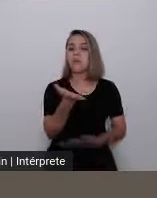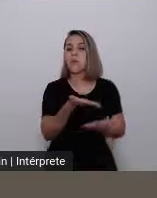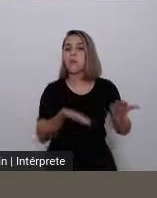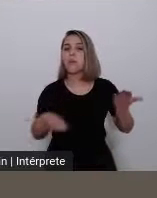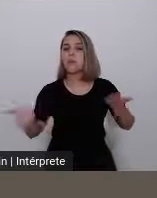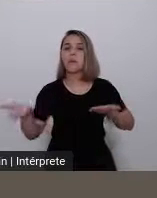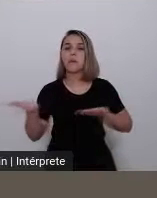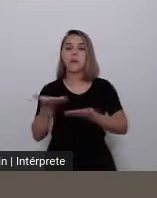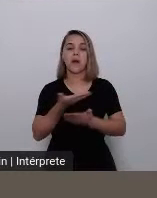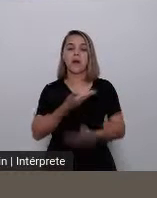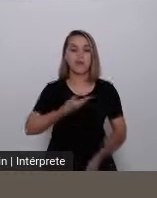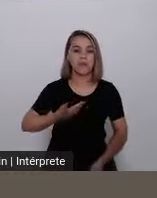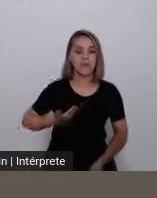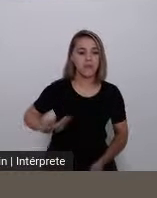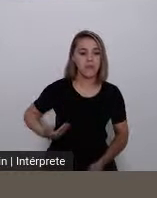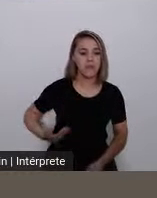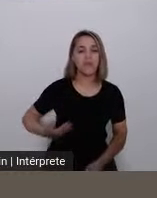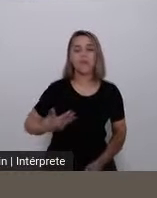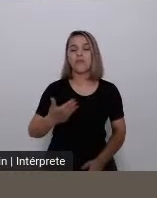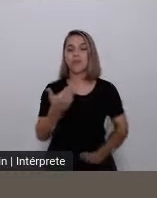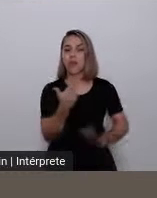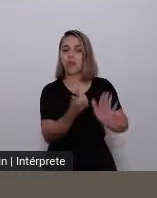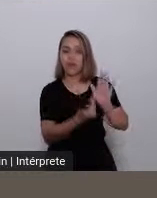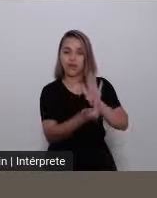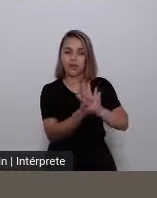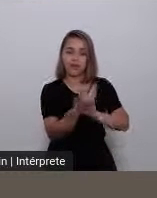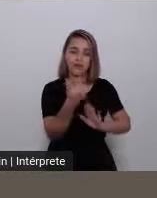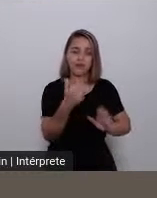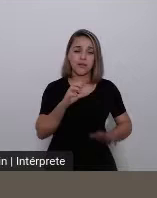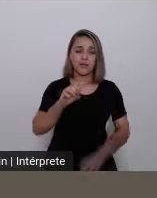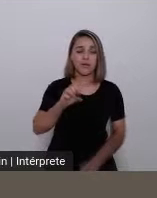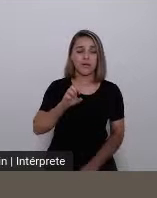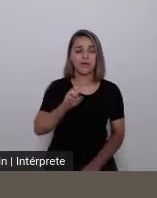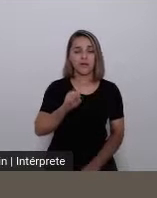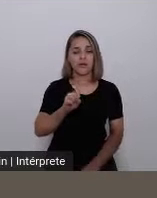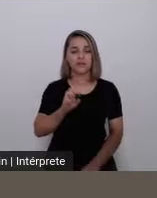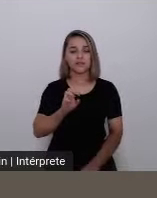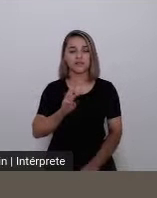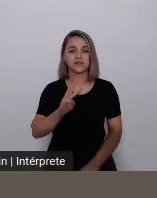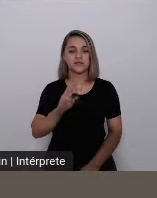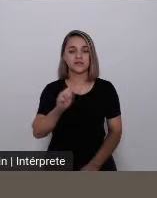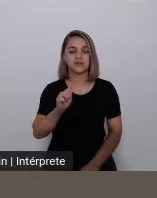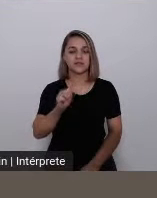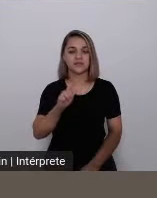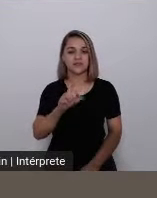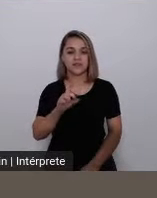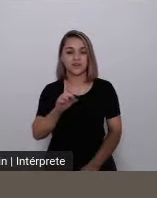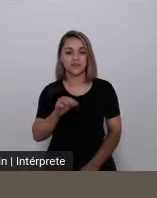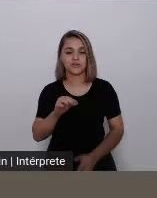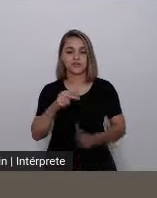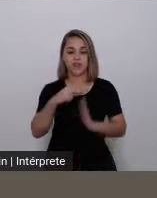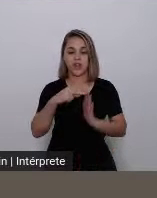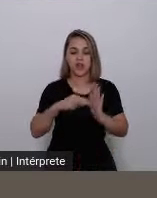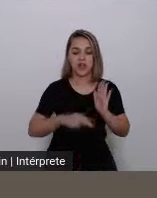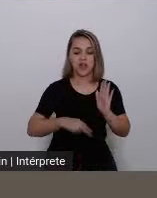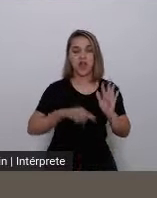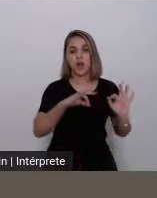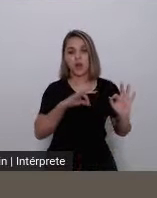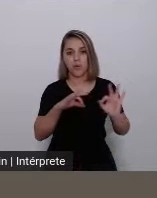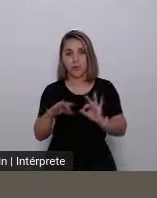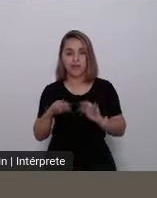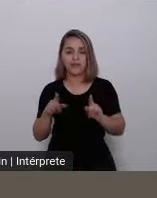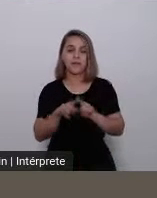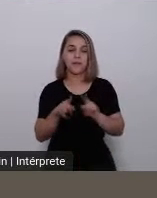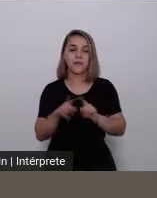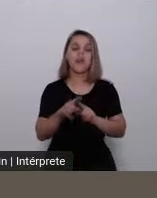as revistas ilustradas, que o Oswald acompanhava tanto como leitor como quanto editor, né? O Oswald tem